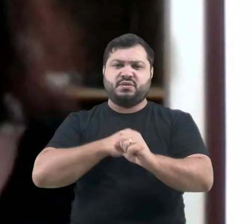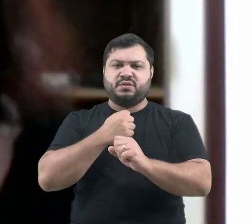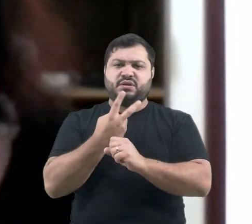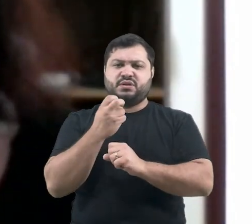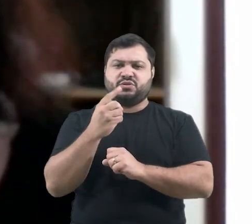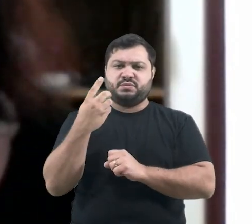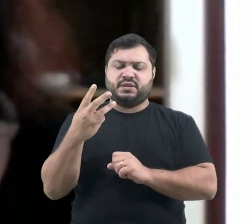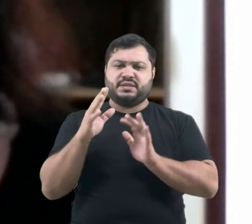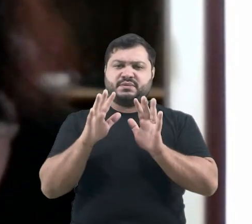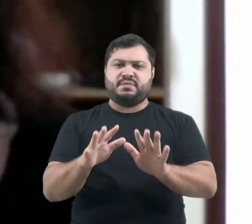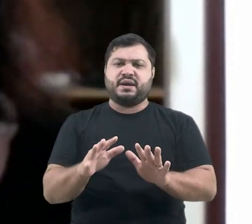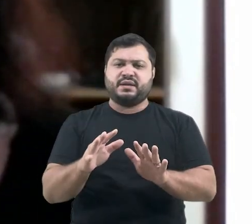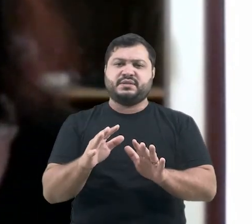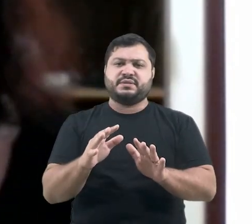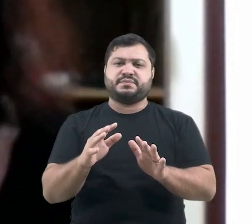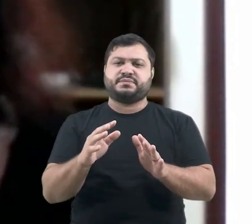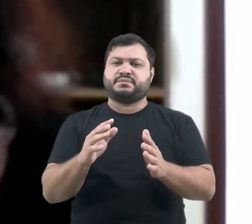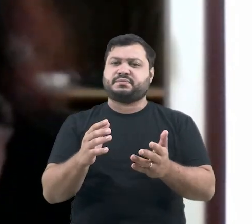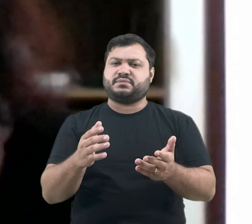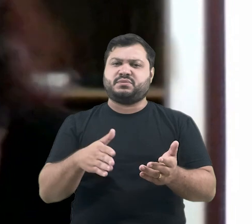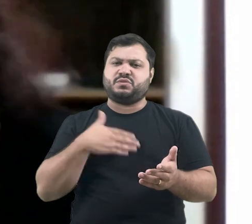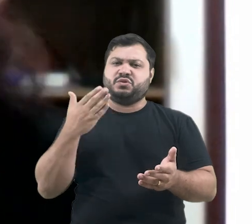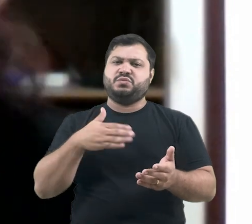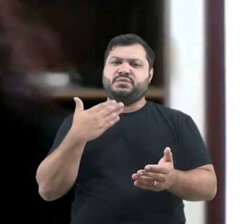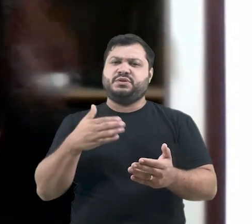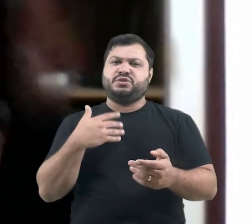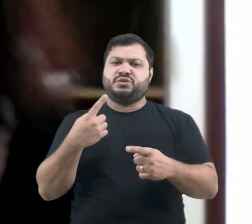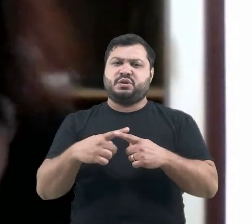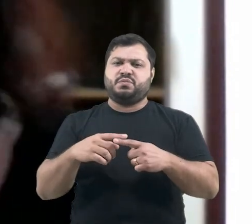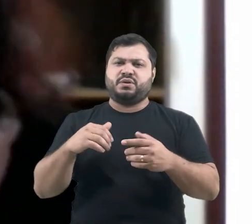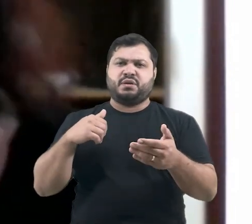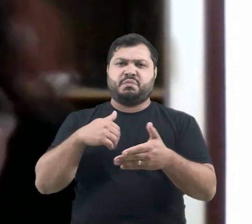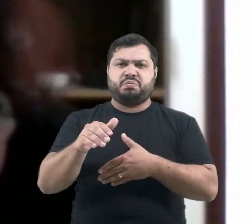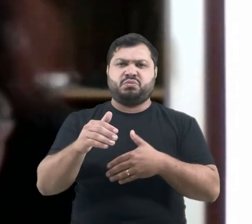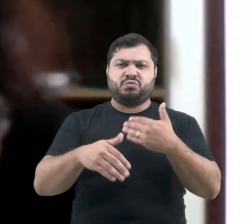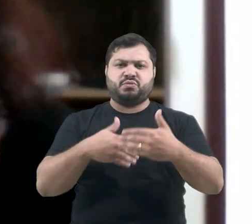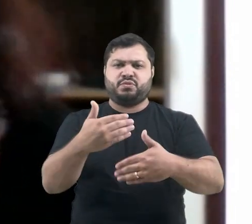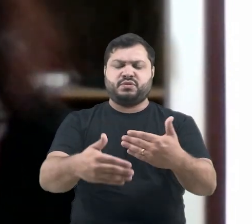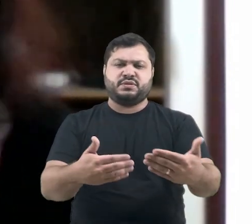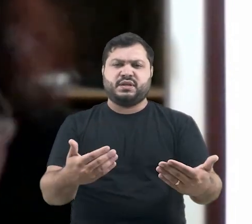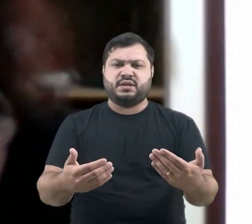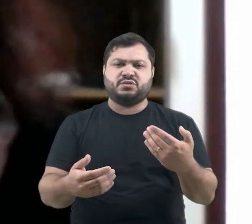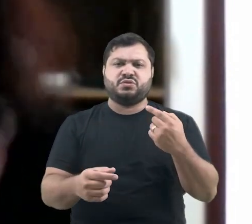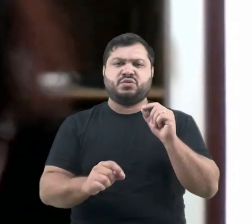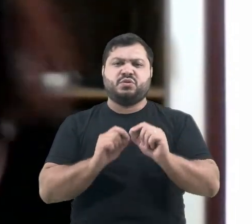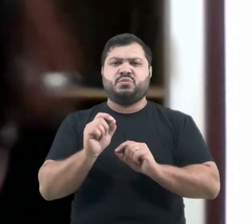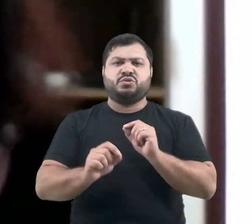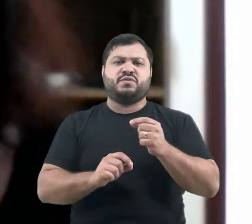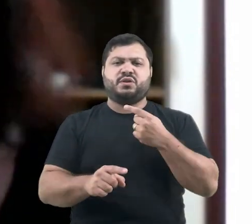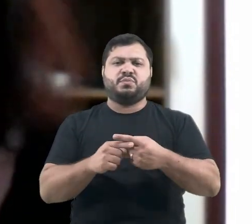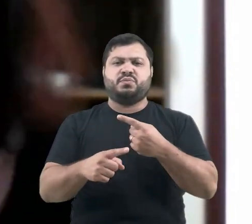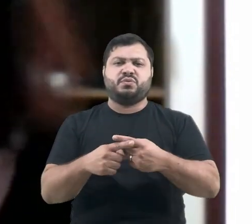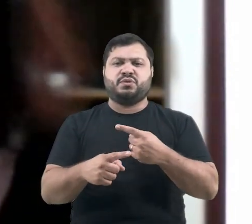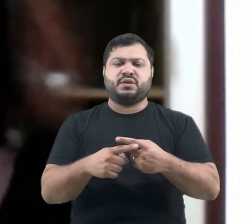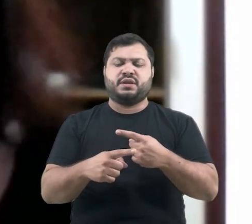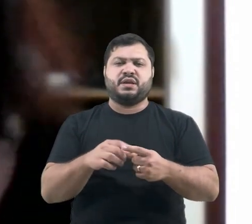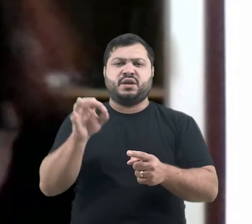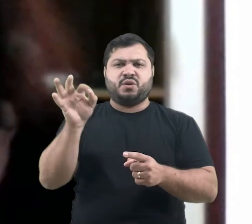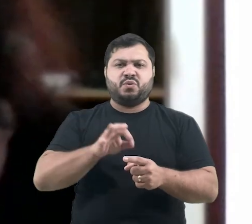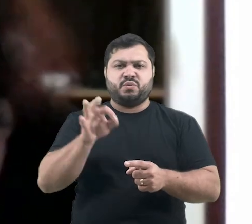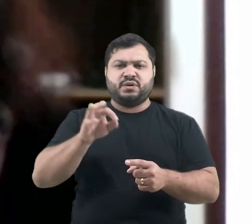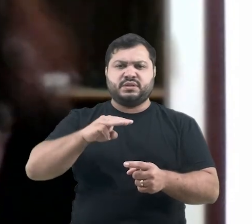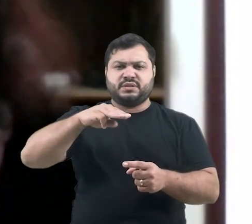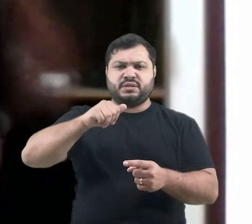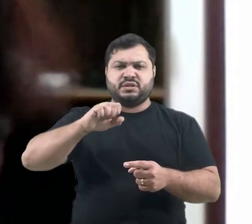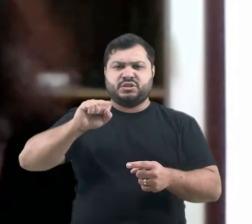Paulo em 2013, mas acabou sendo surpreendida pela eliminação do processo à época, motivada pelo fato de